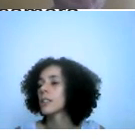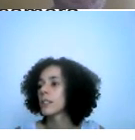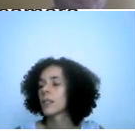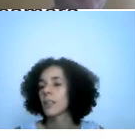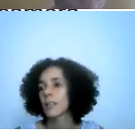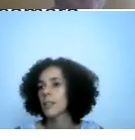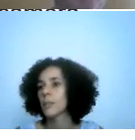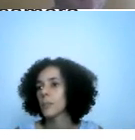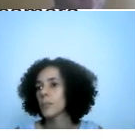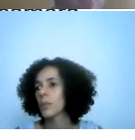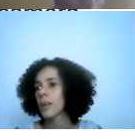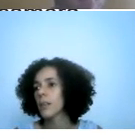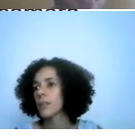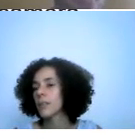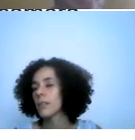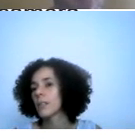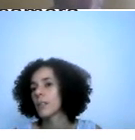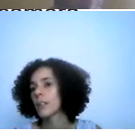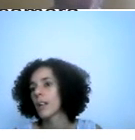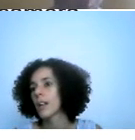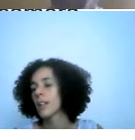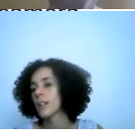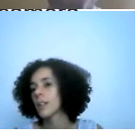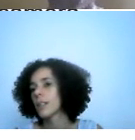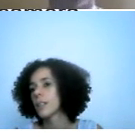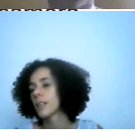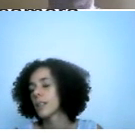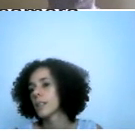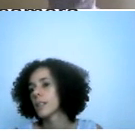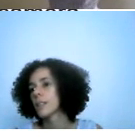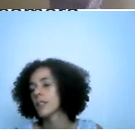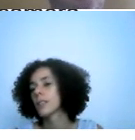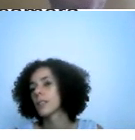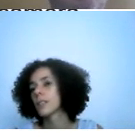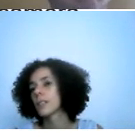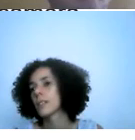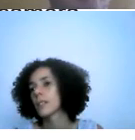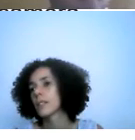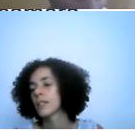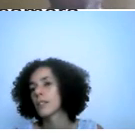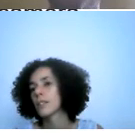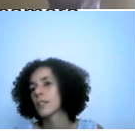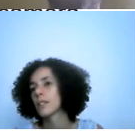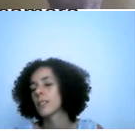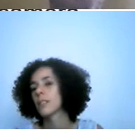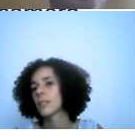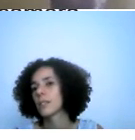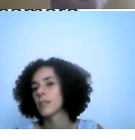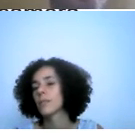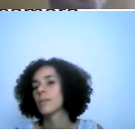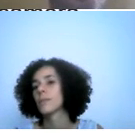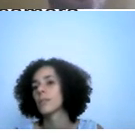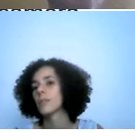região. Muito legal. E o livro que eu comentei para vocês é esse, de espécies exóticas invasoras no Nordeste do